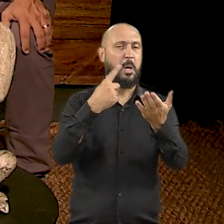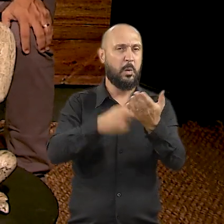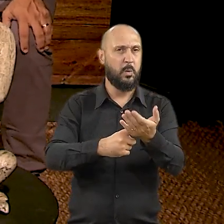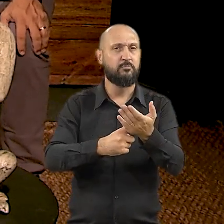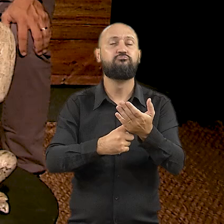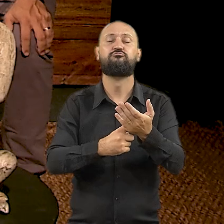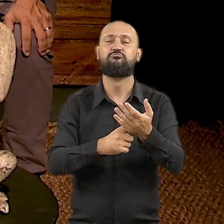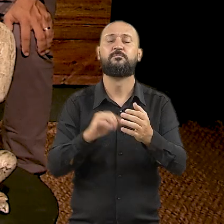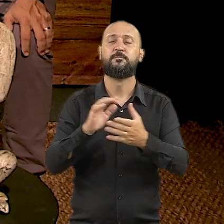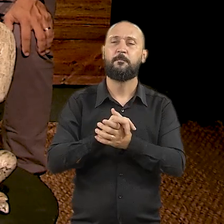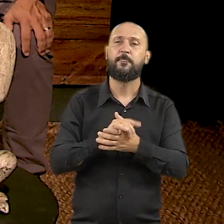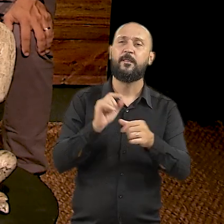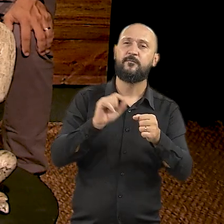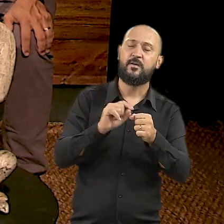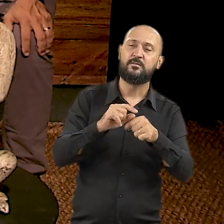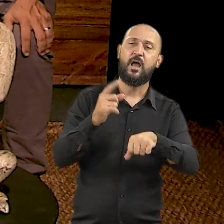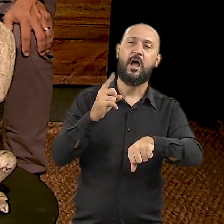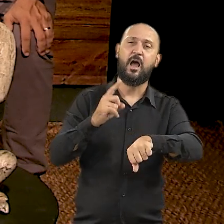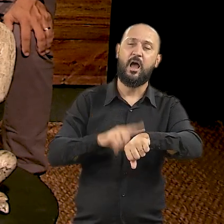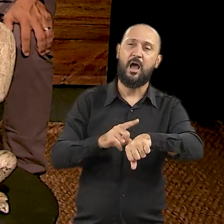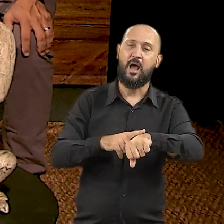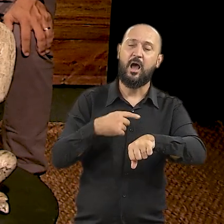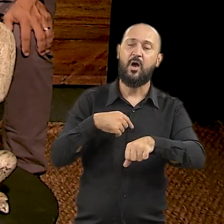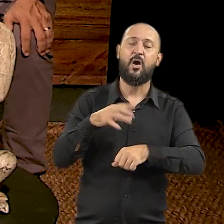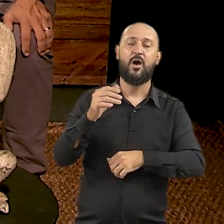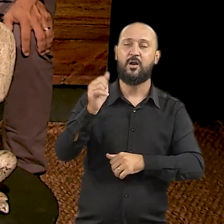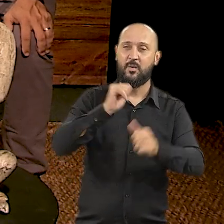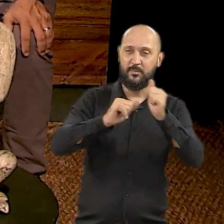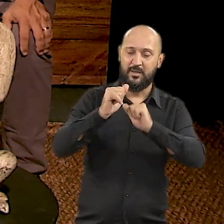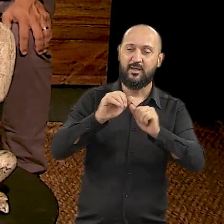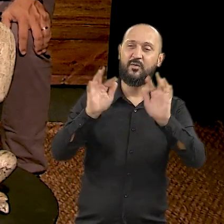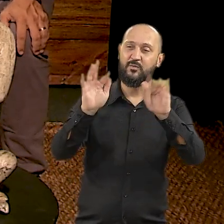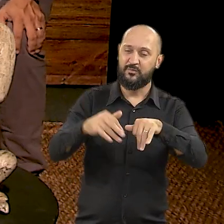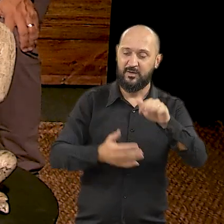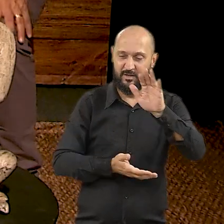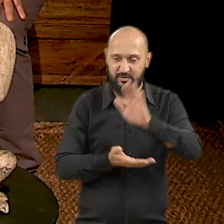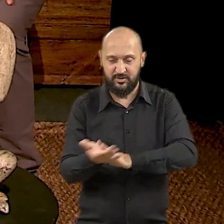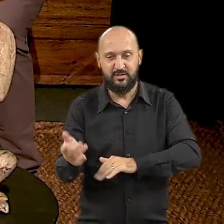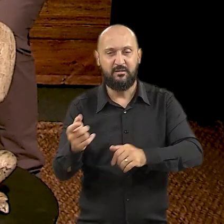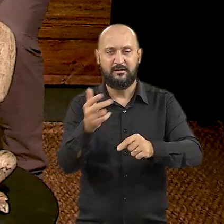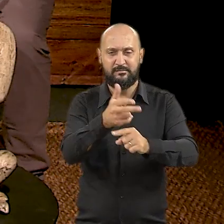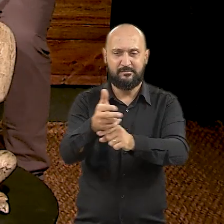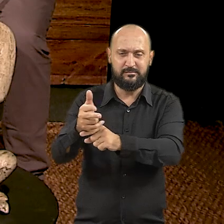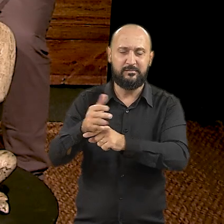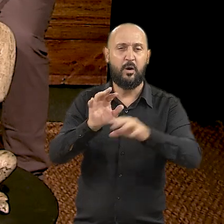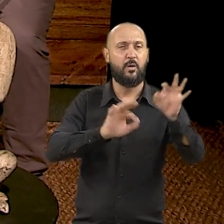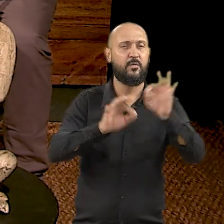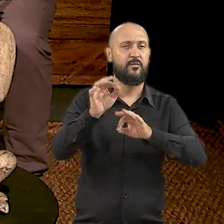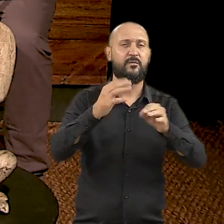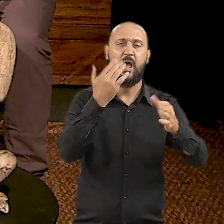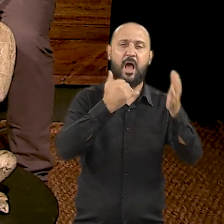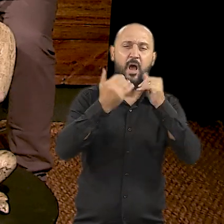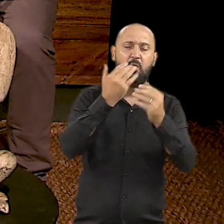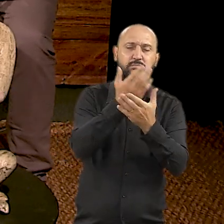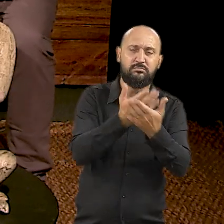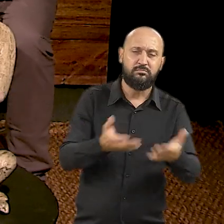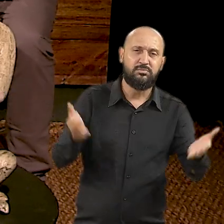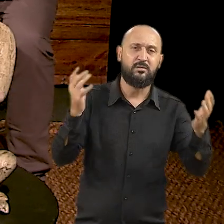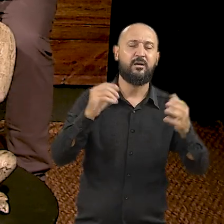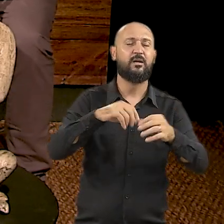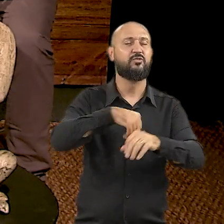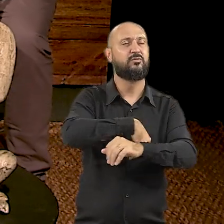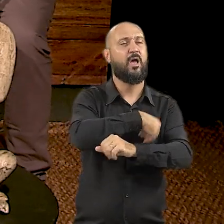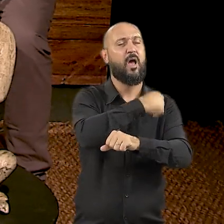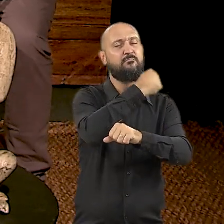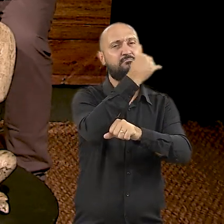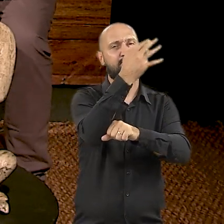lá um acordo, e aí fazia isso. Quando fechava o boteco lá, a gente entrava. Eu produzia lanche para turma, não sei o